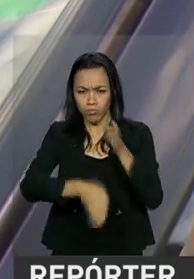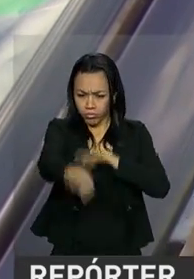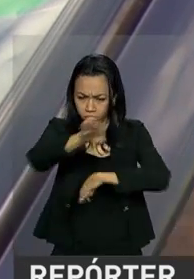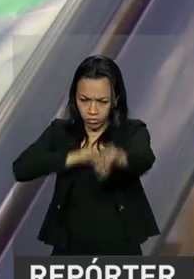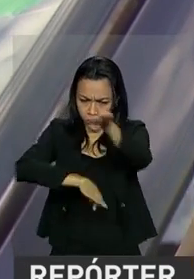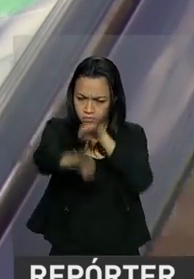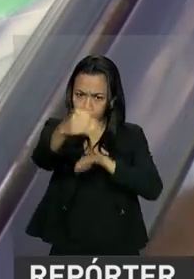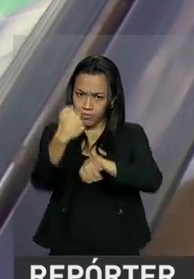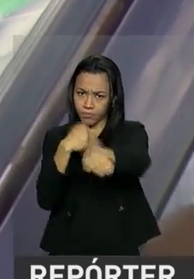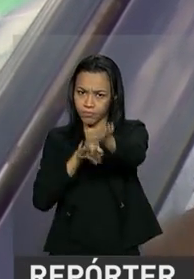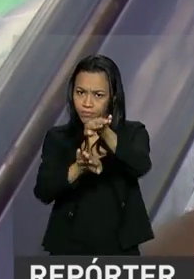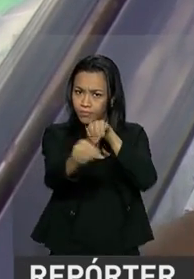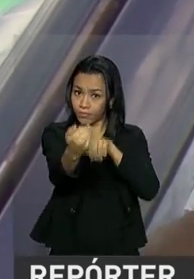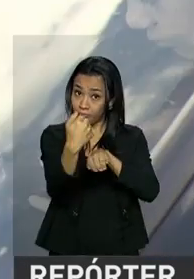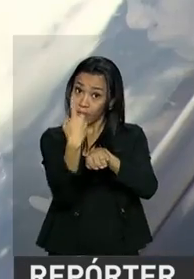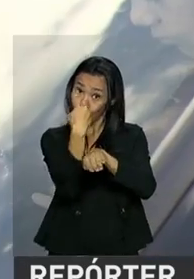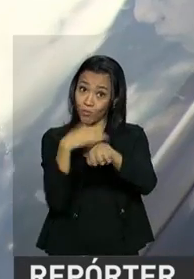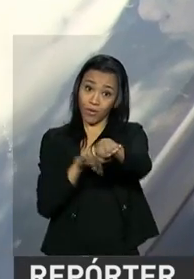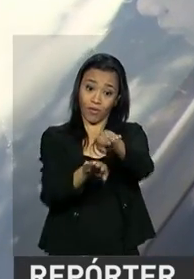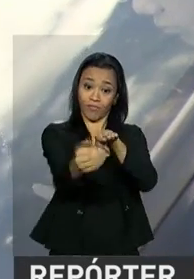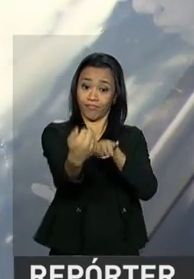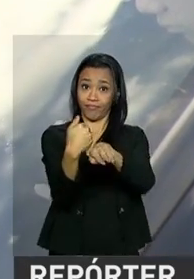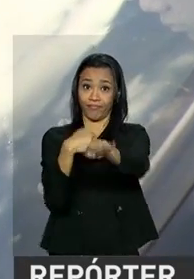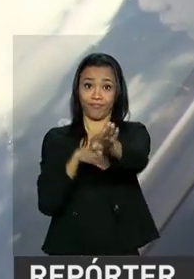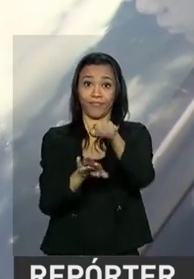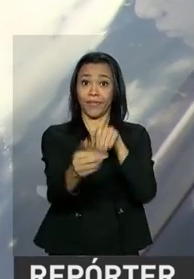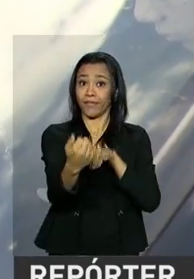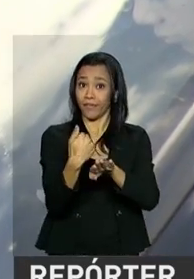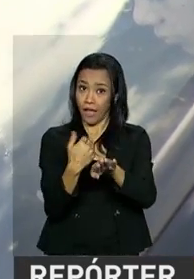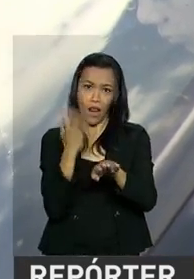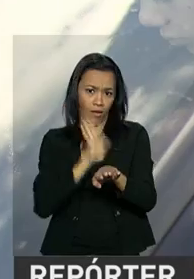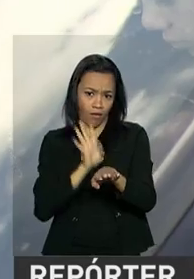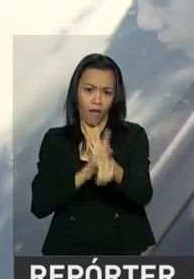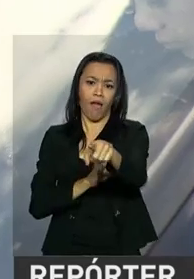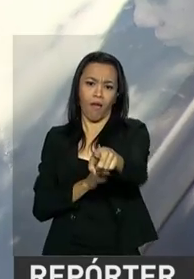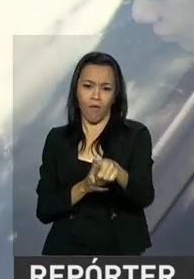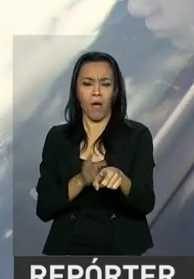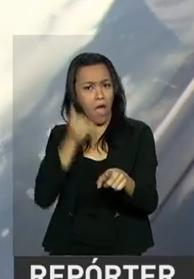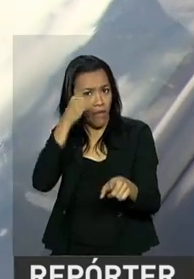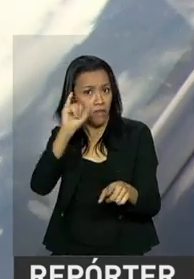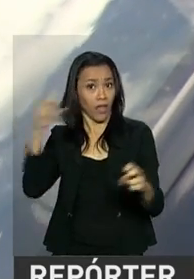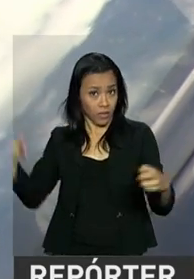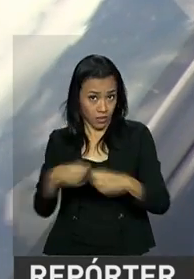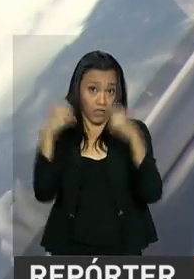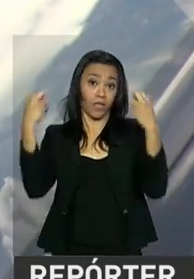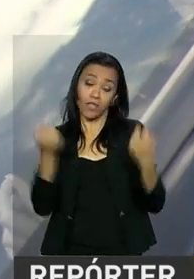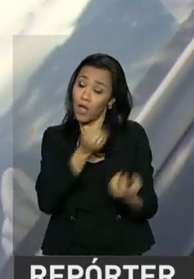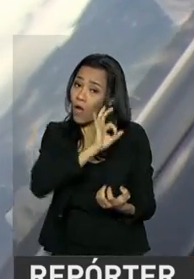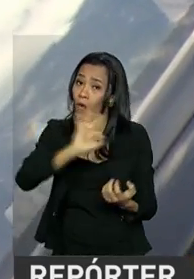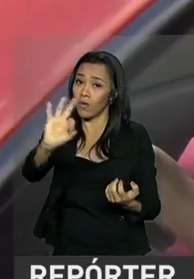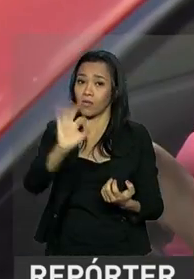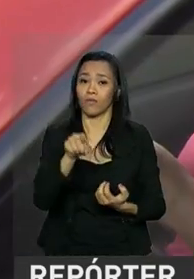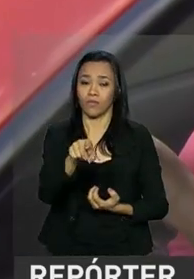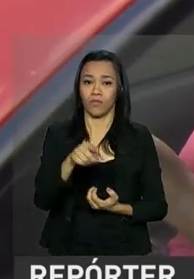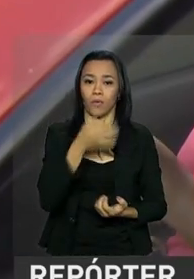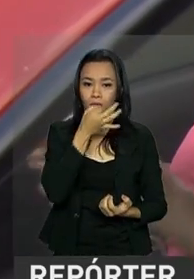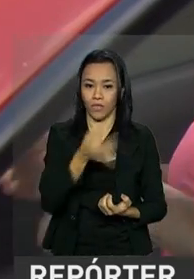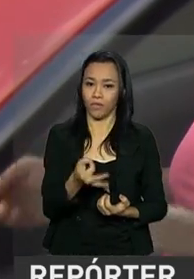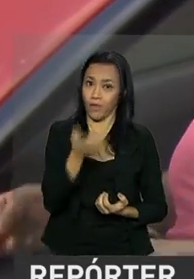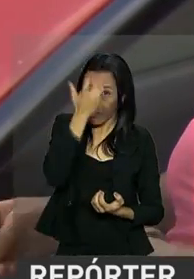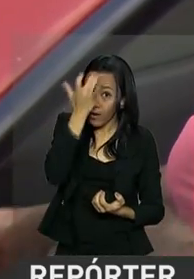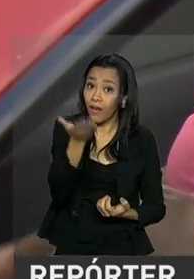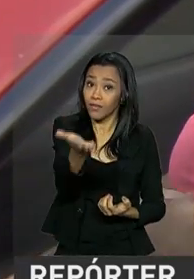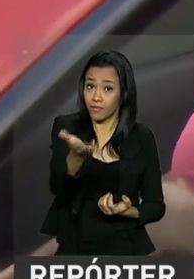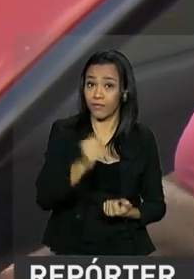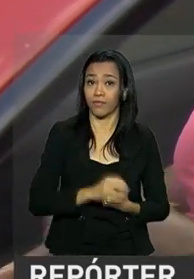com princialmente uma única né Se for dessa forma acho legal então se for para evitar acidente vai ser uma ótima é mais fácil